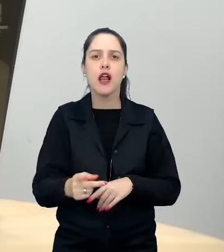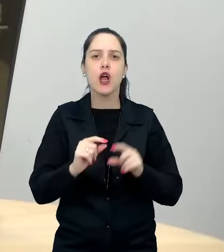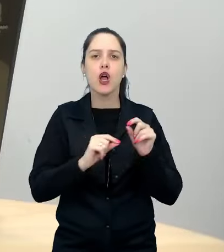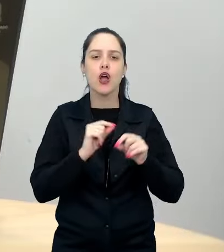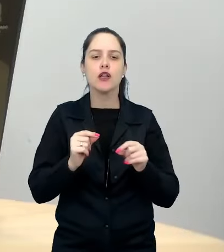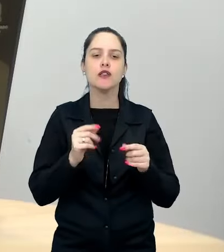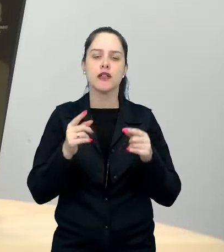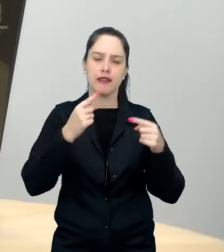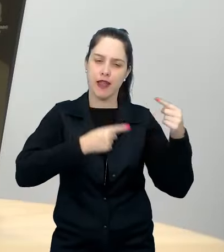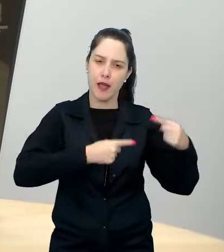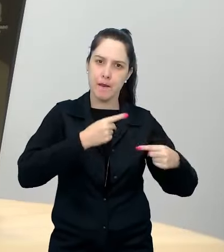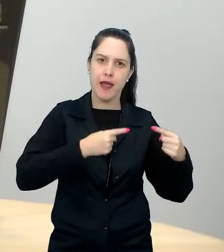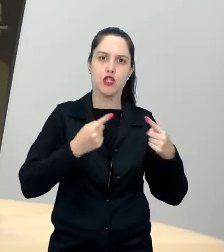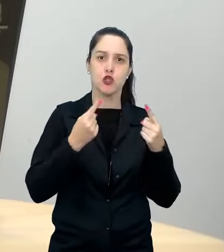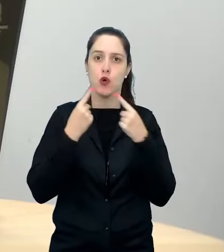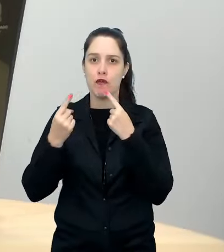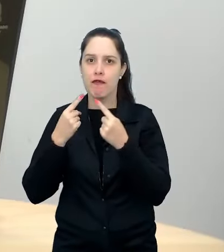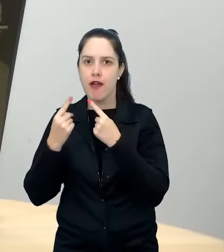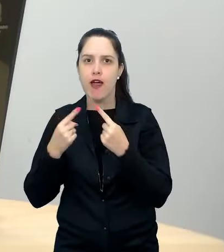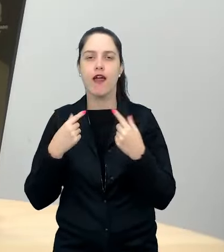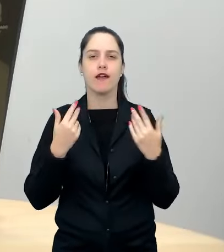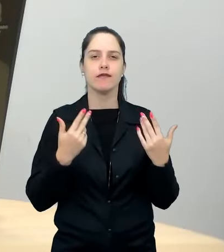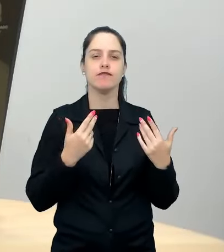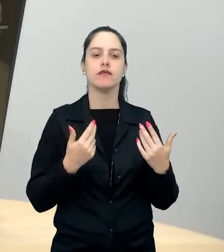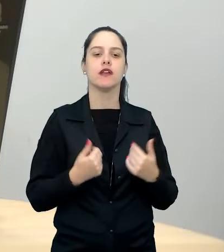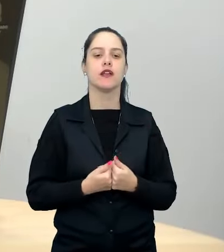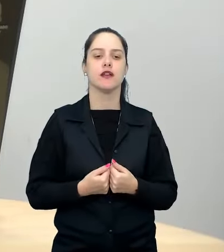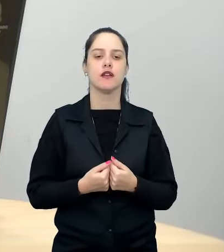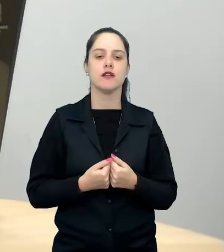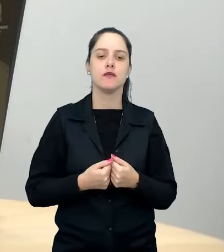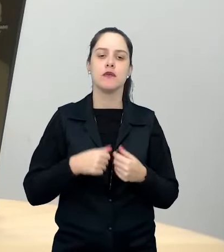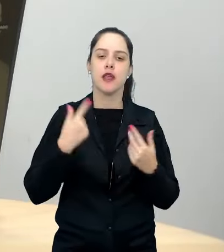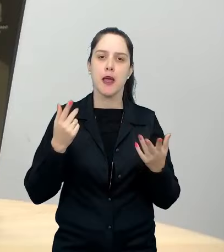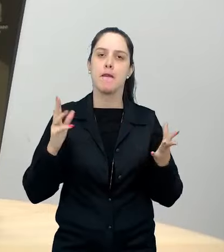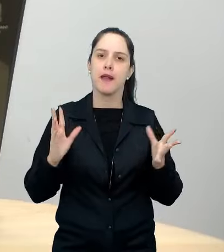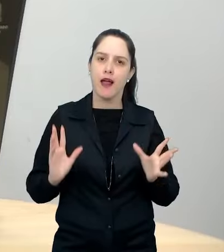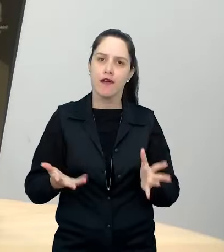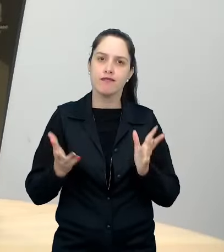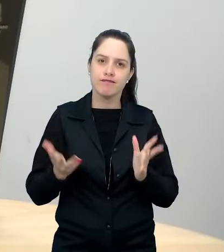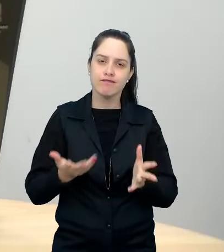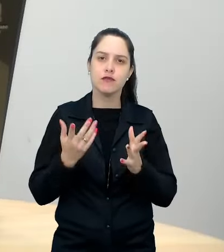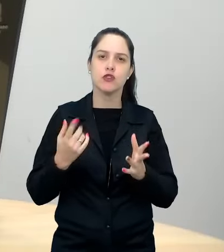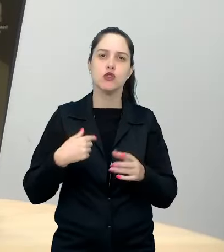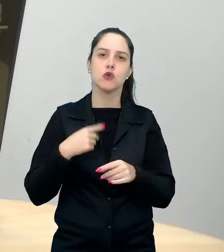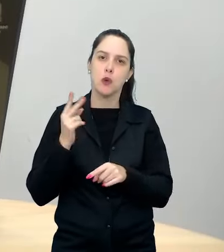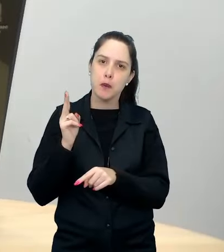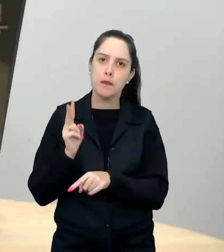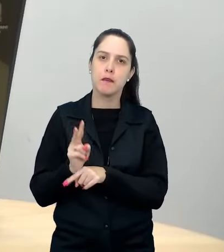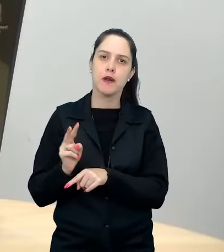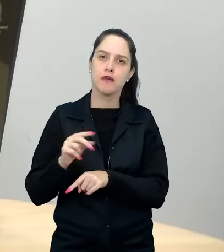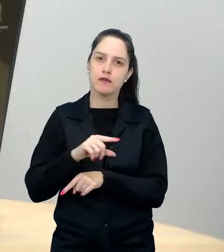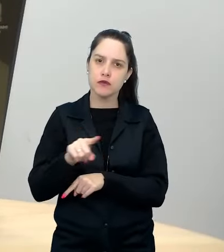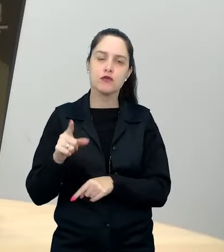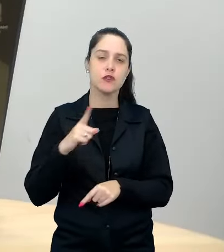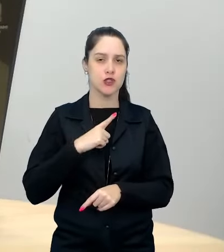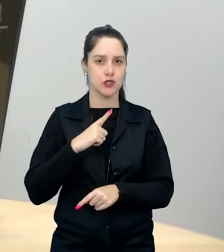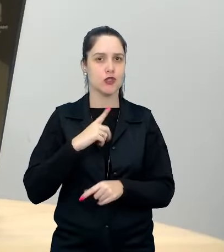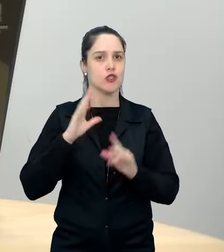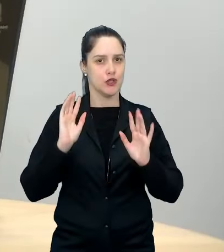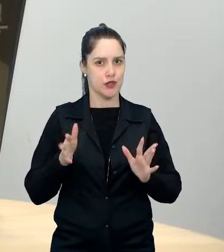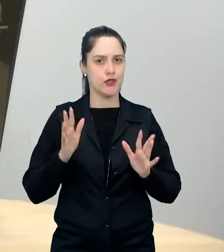de debate, de conversa, de reflexão, é para repertoriar, ampliar esse repertório que muitos de vocês já têm,